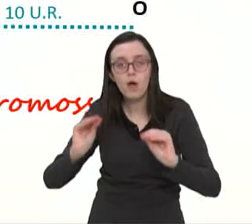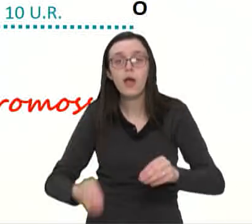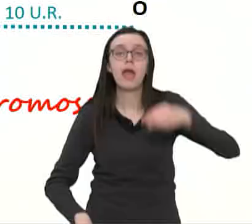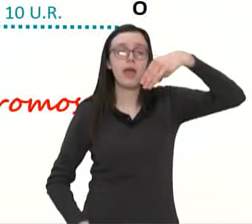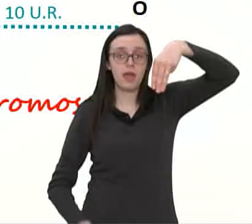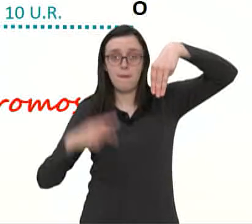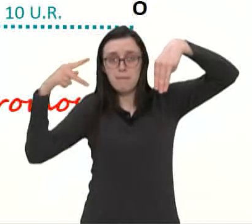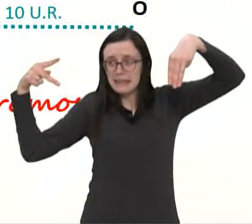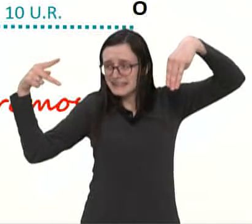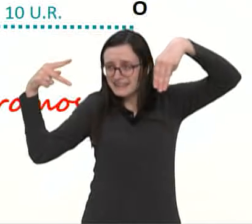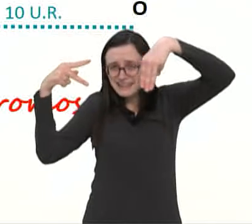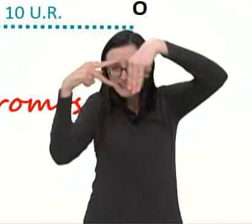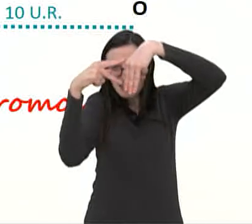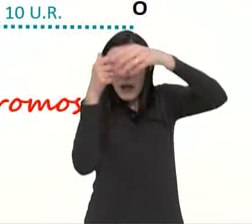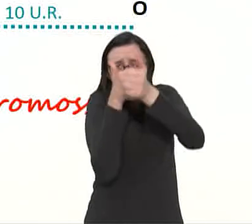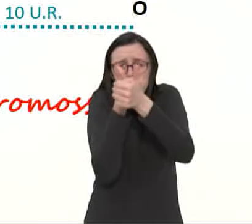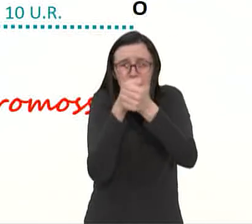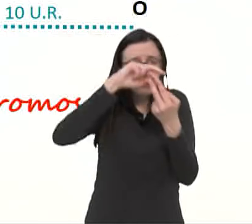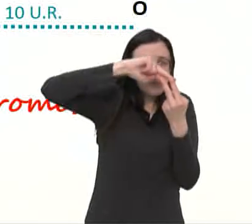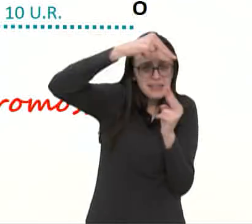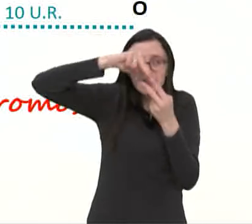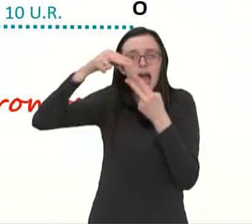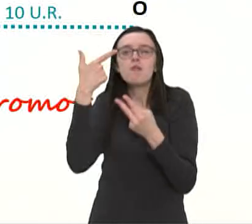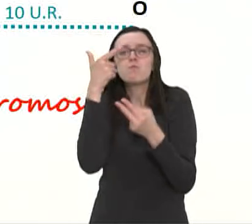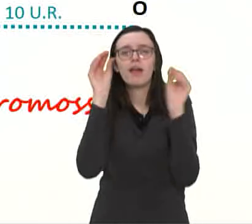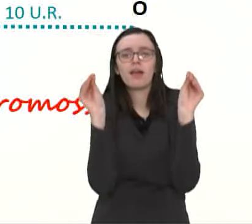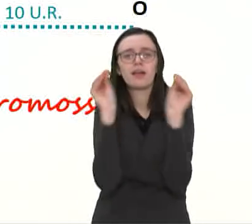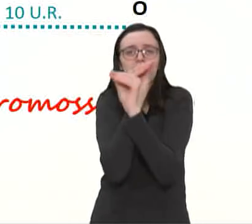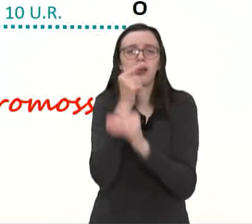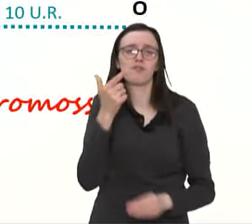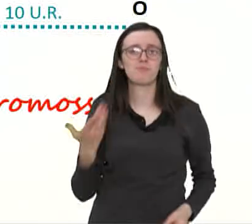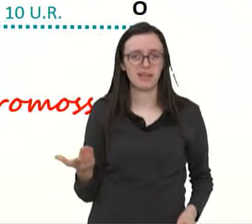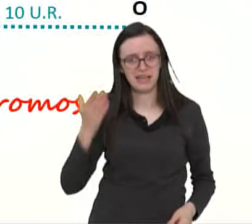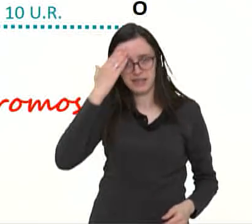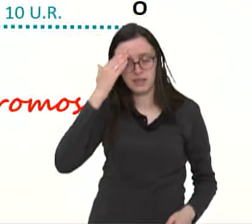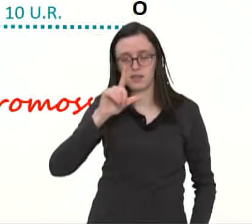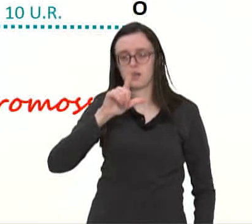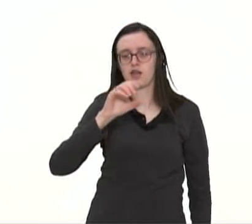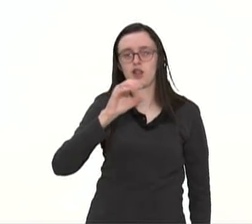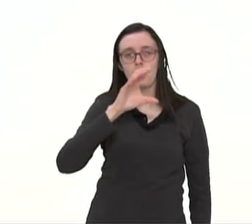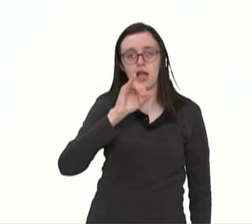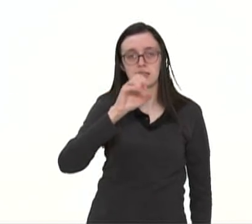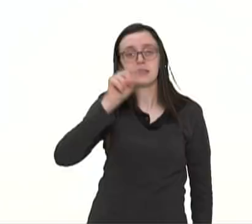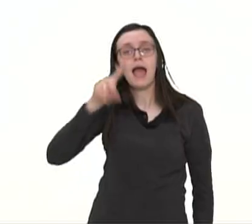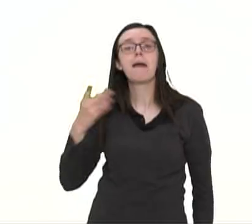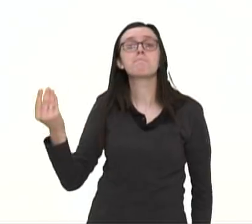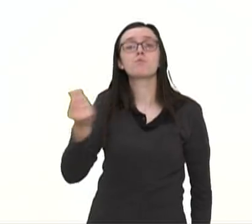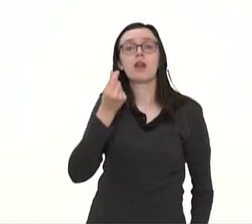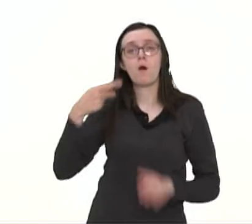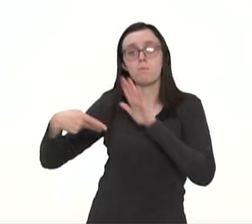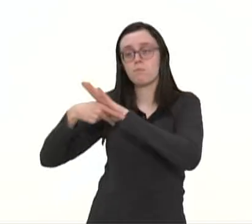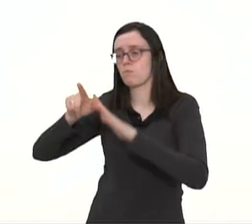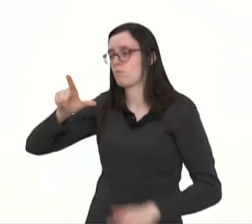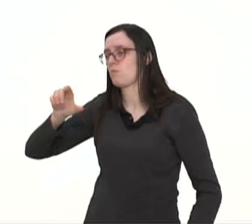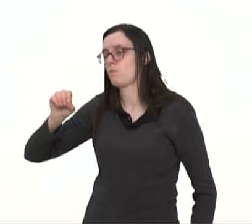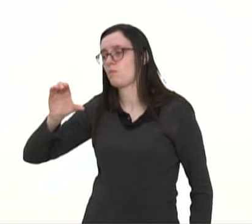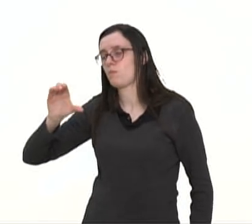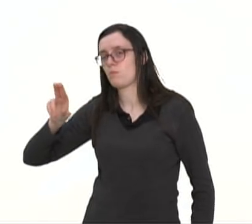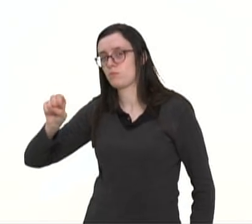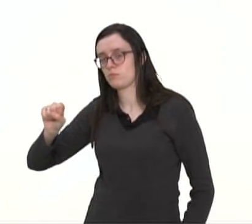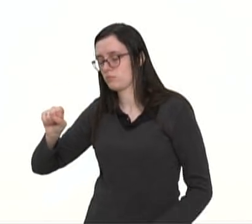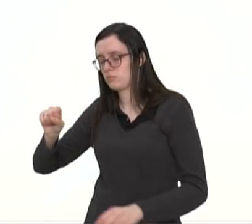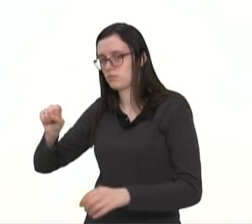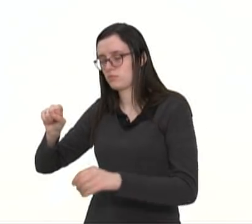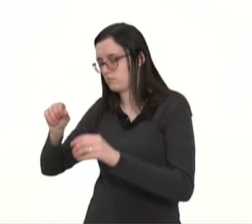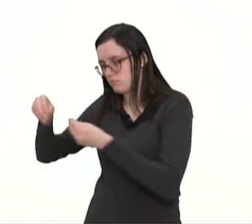estão muito próximos no cromossomo. E aqui ainda dizendo para vocês que loci é o plural de locus, tá? Então, a gente achou a resposta. Mais